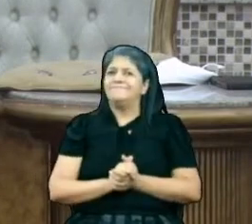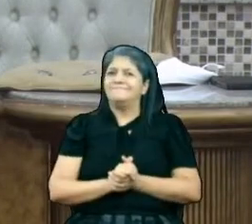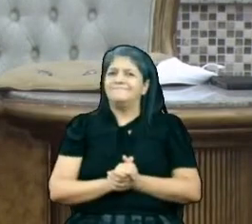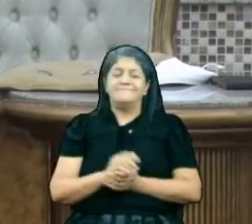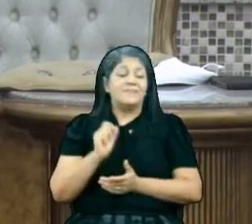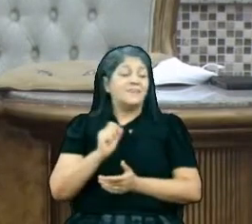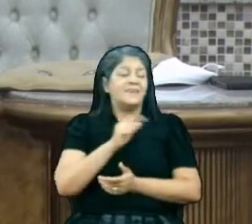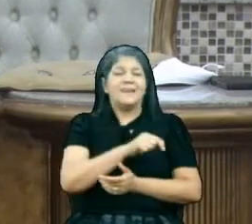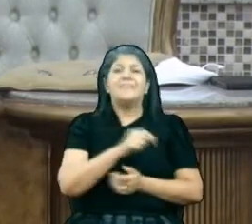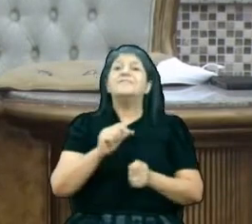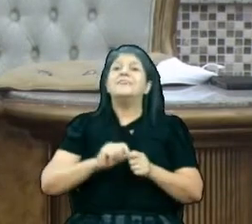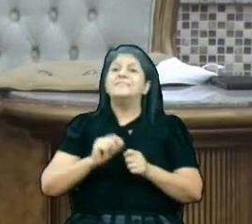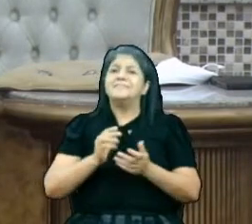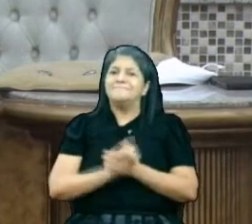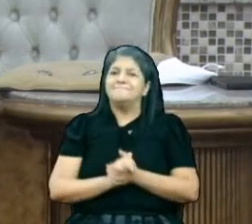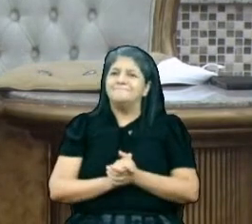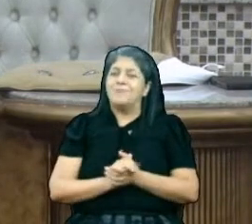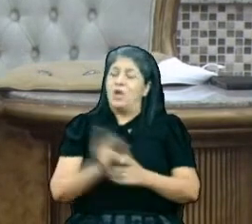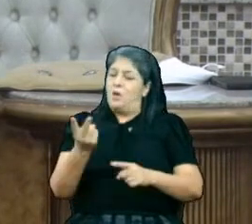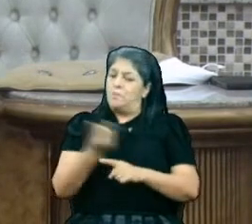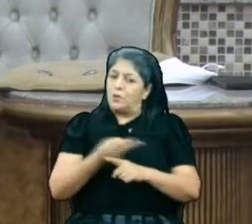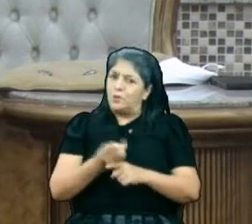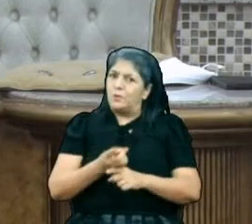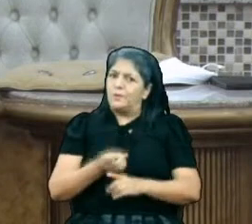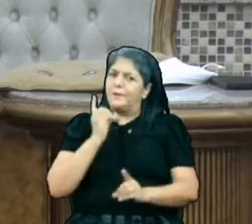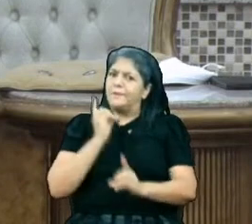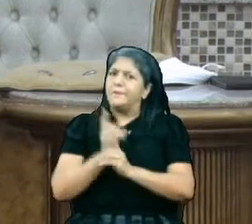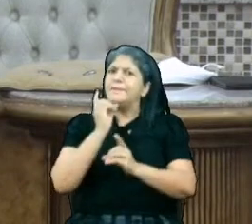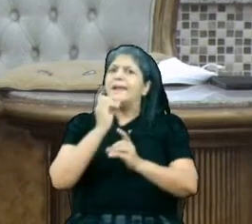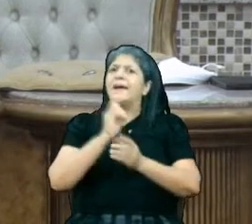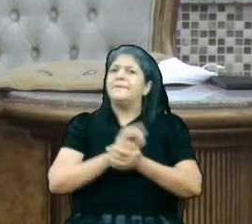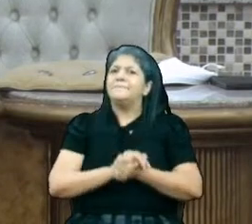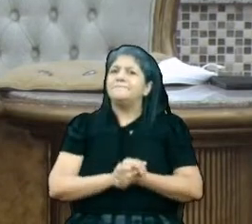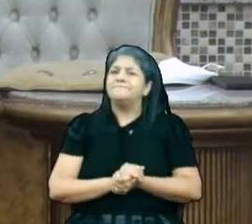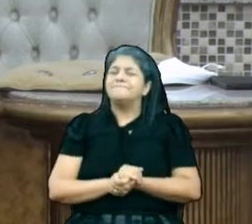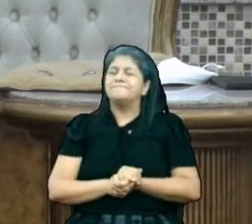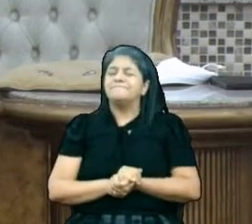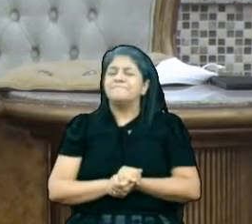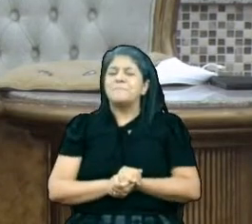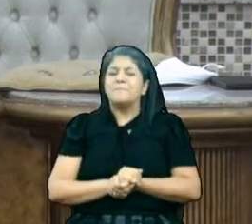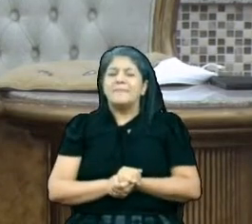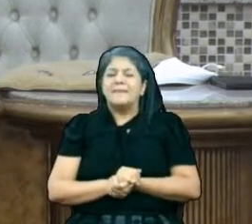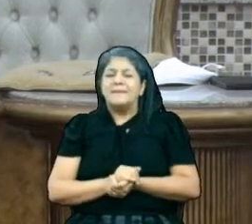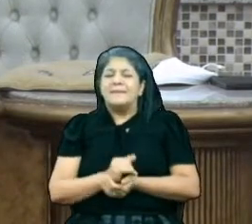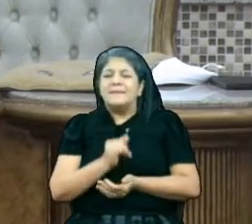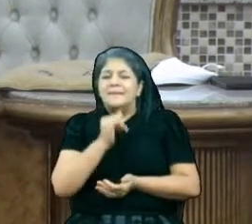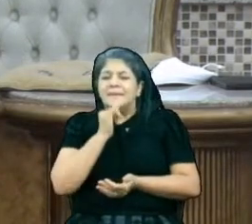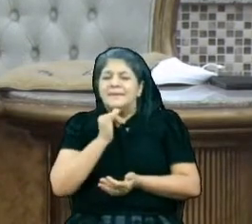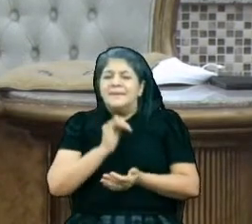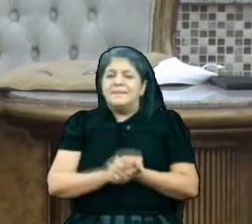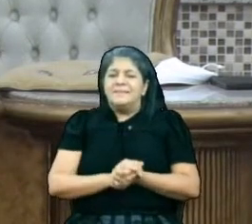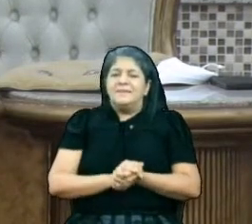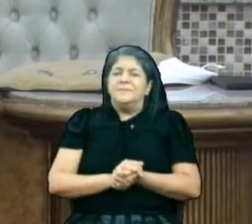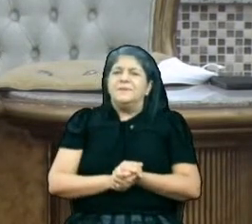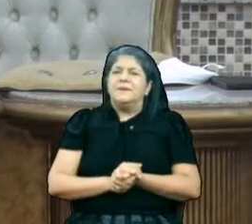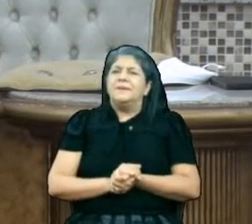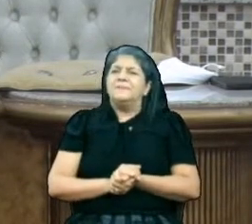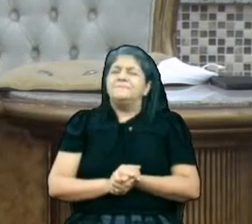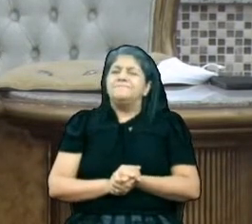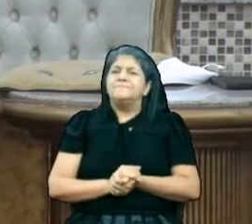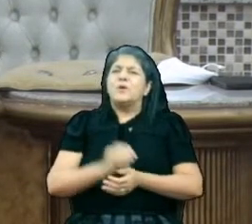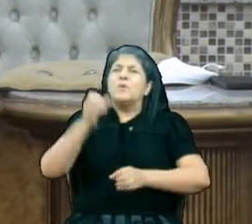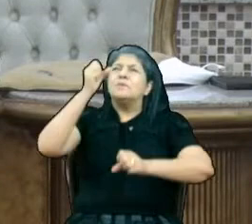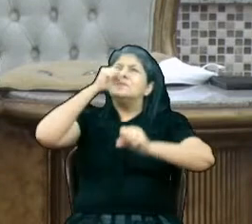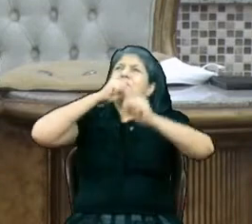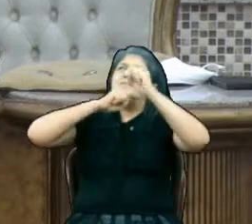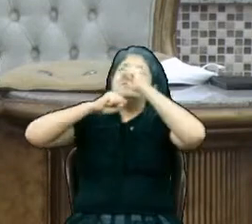25 dias da a minha alma está apegada ao Pó o salmista